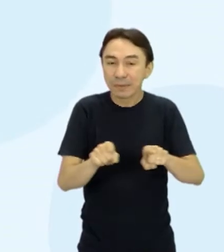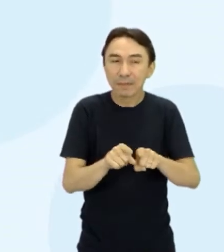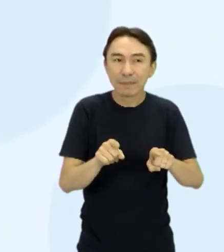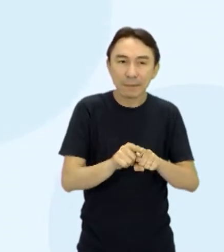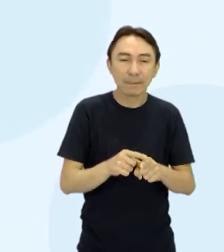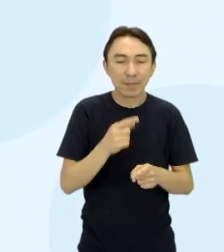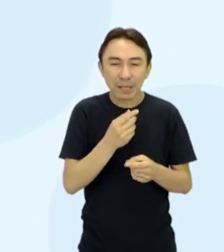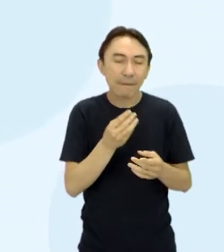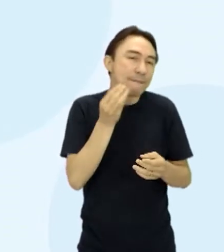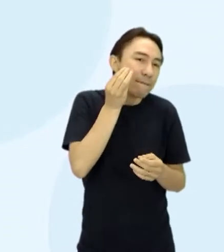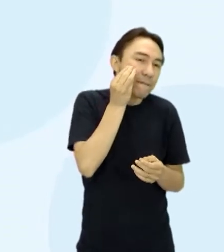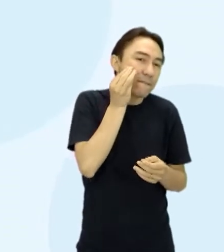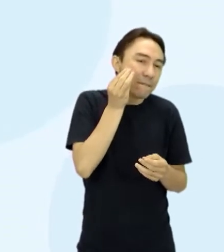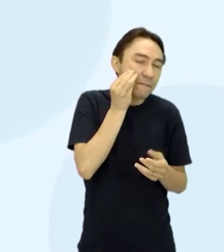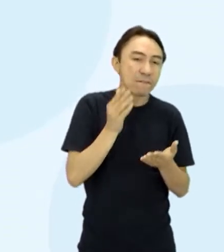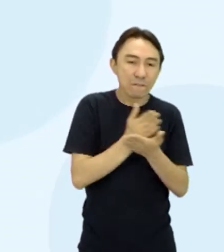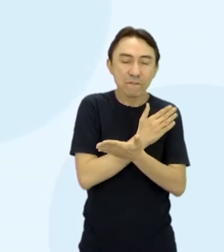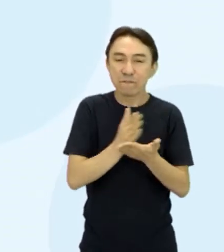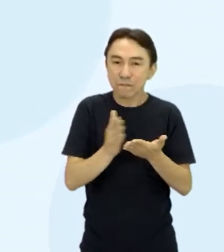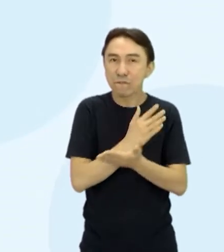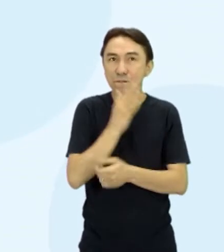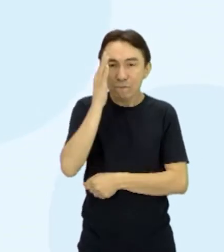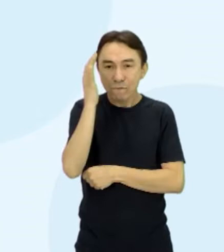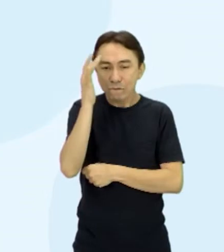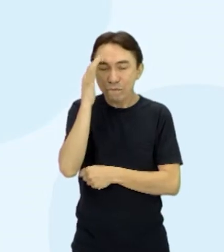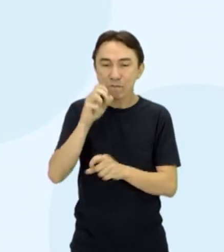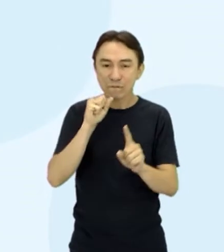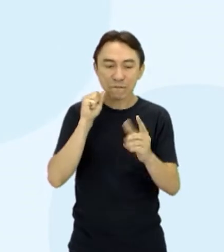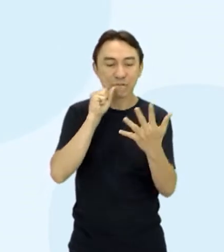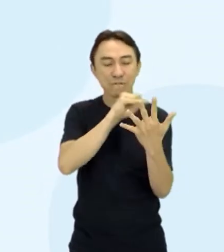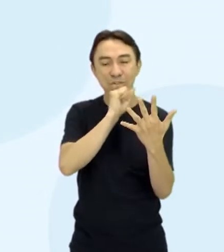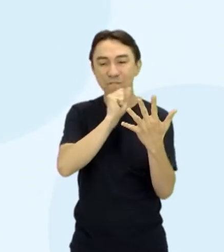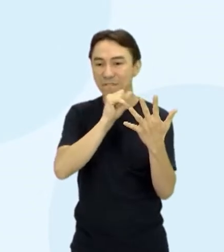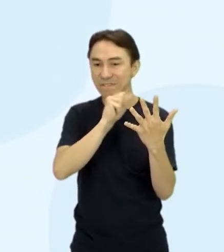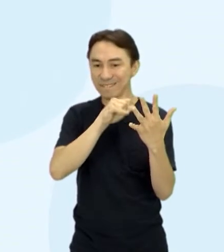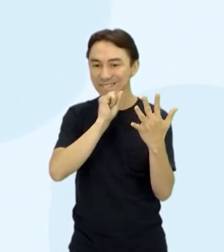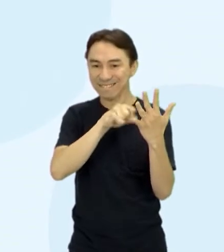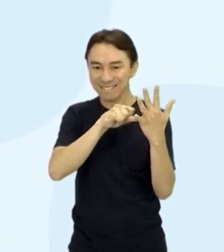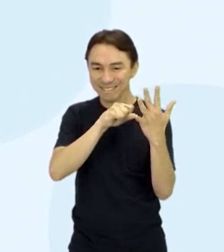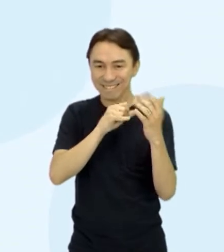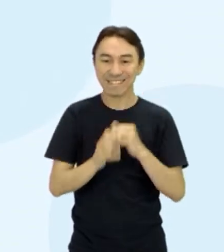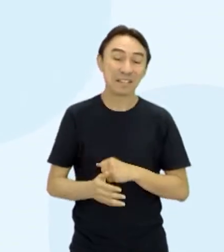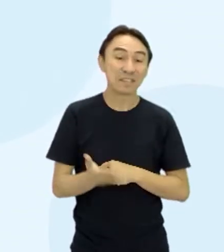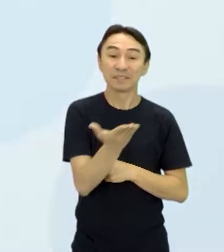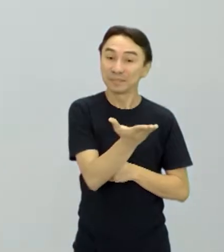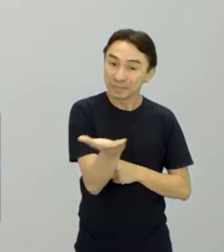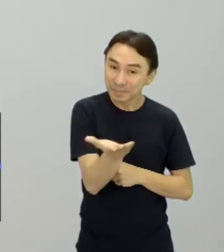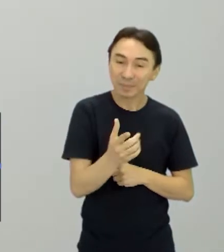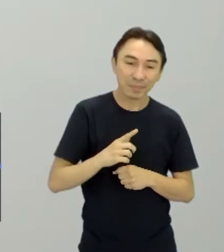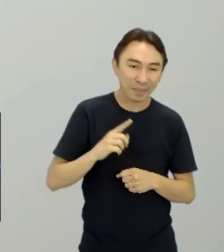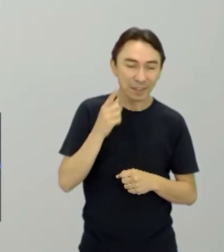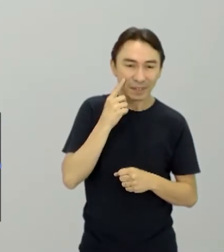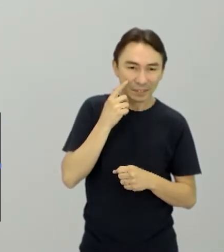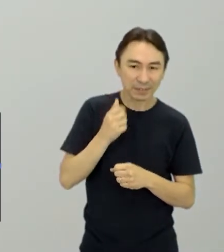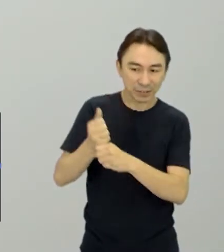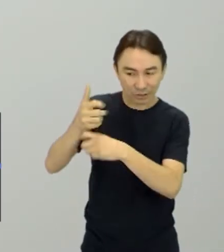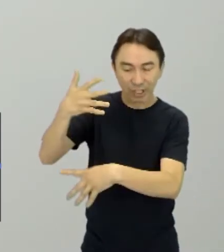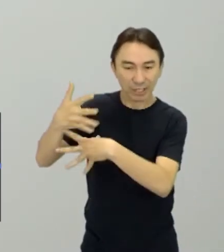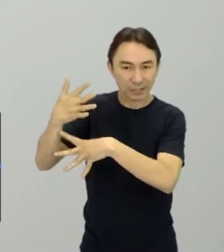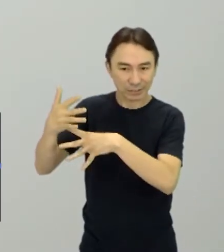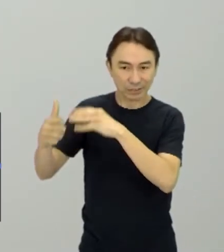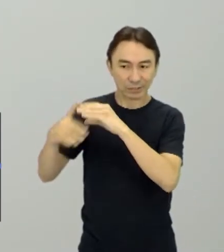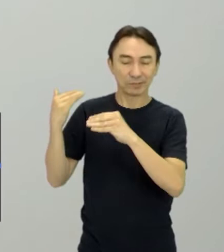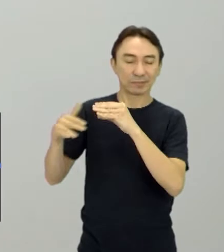algumas hipóteses e aí a gente vai chamar você no chat. Na verdade, a gente vai chamar você na enquete, né, Edjoel? Sim. E